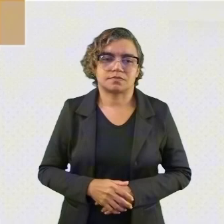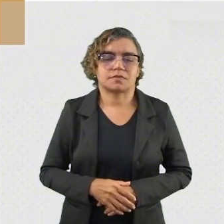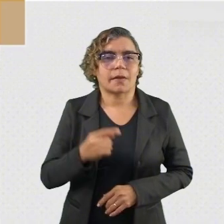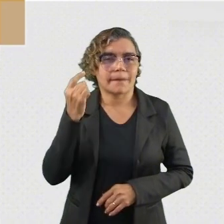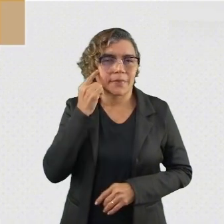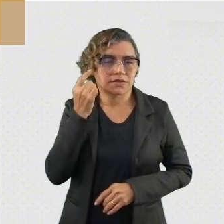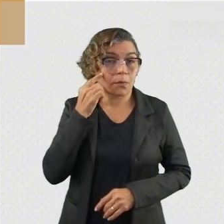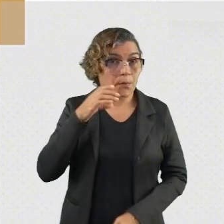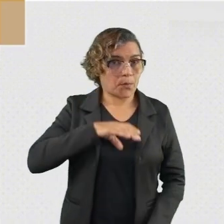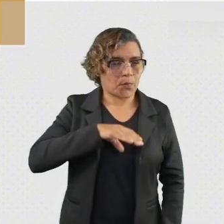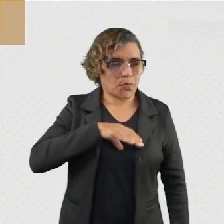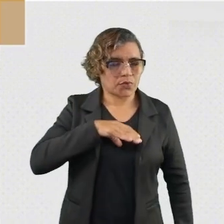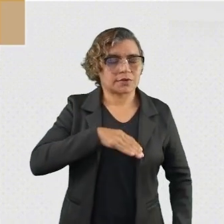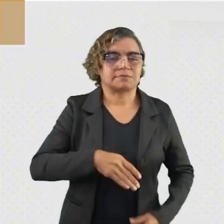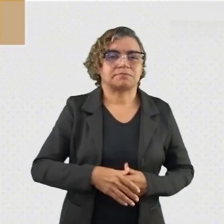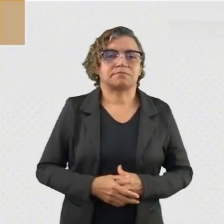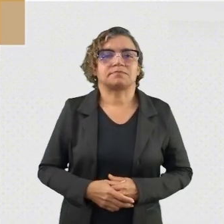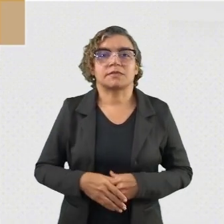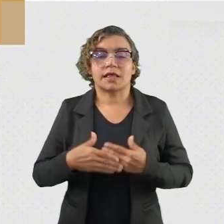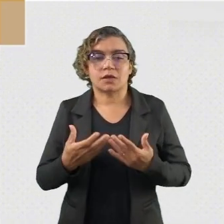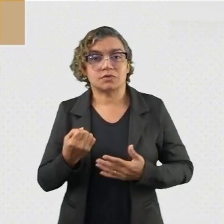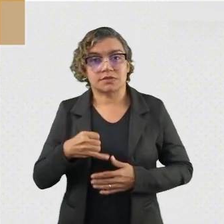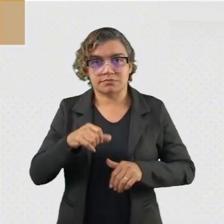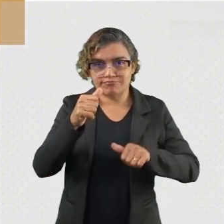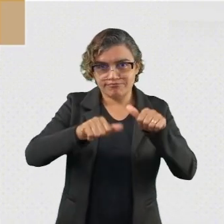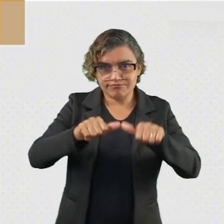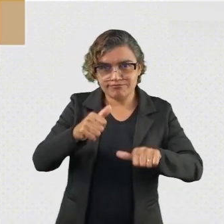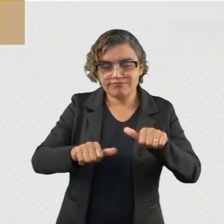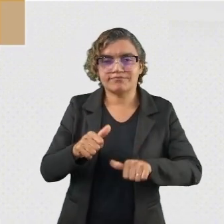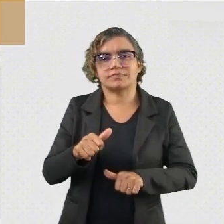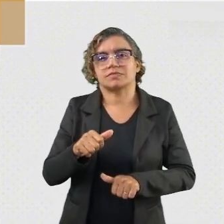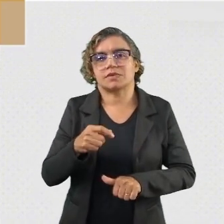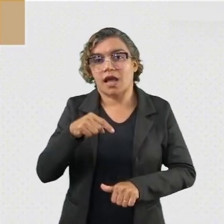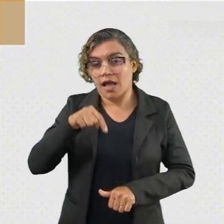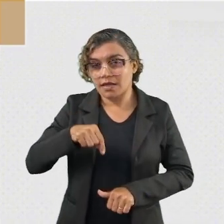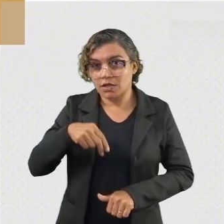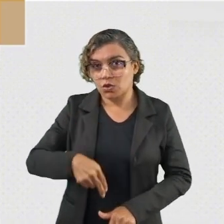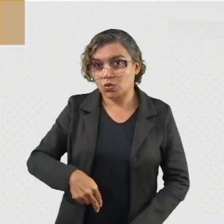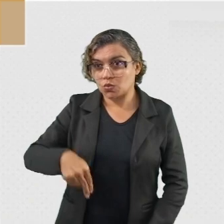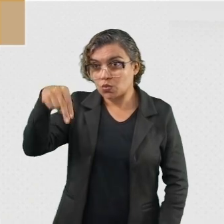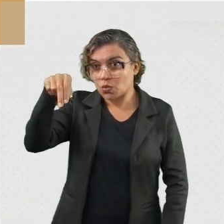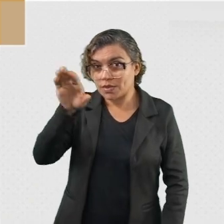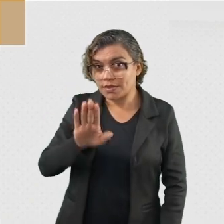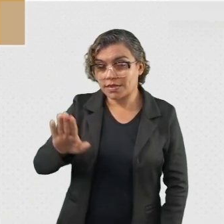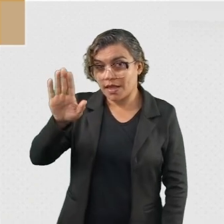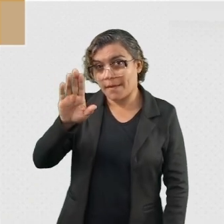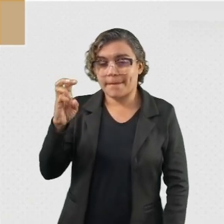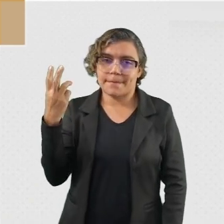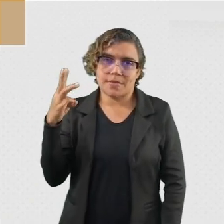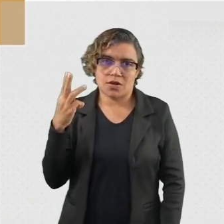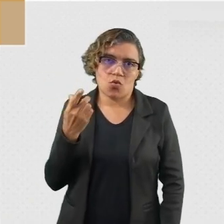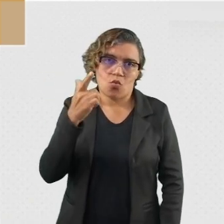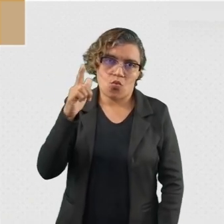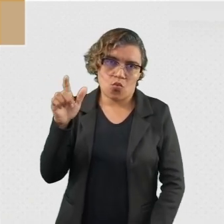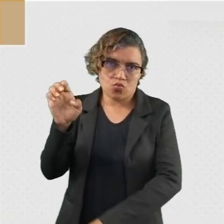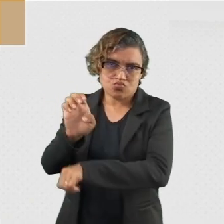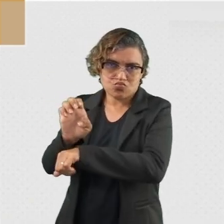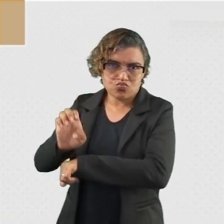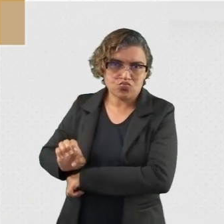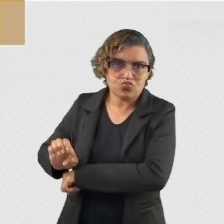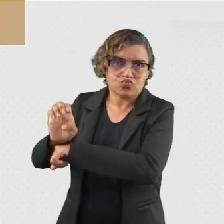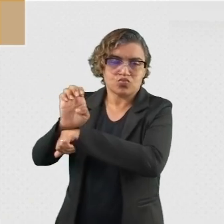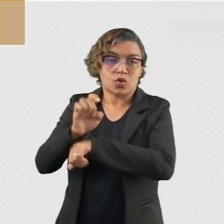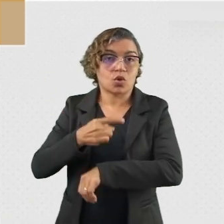no português, tá? Então, se nós analisarmos, aqui no Nordeste, Maranhão e outros estados,